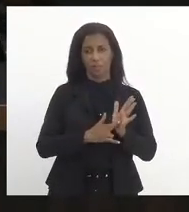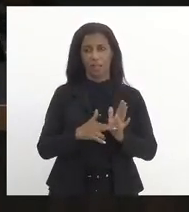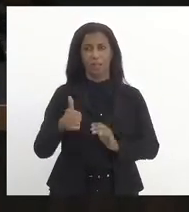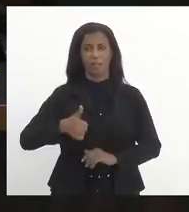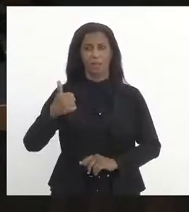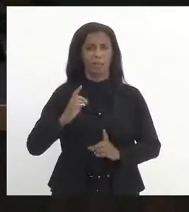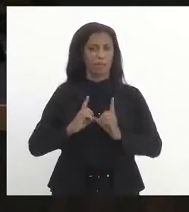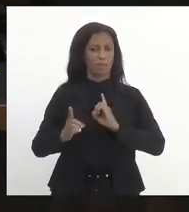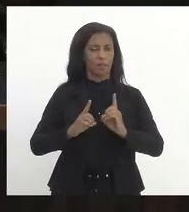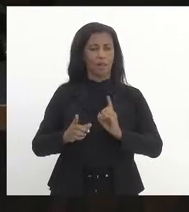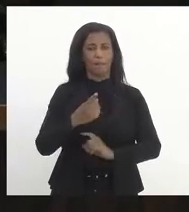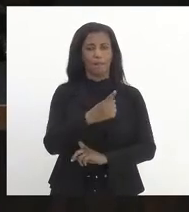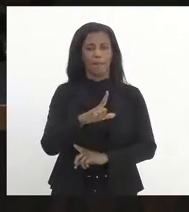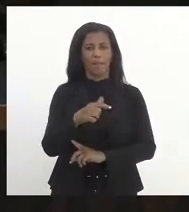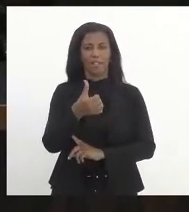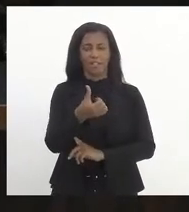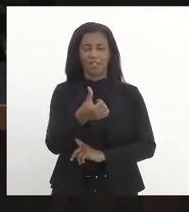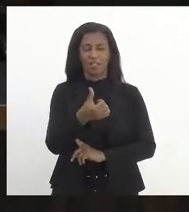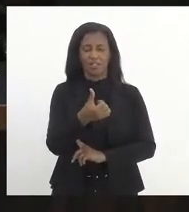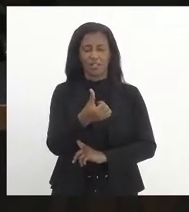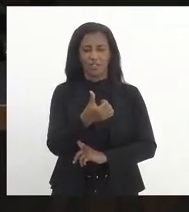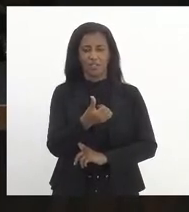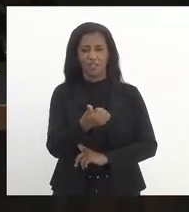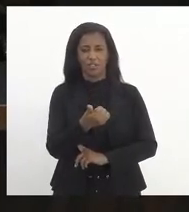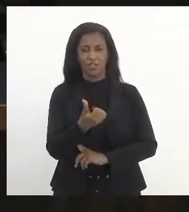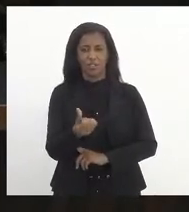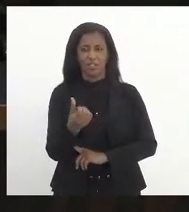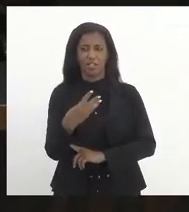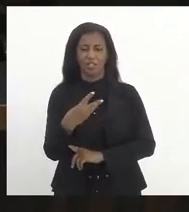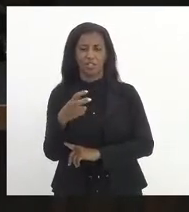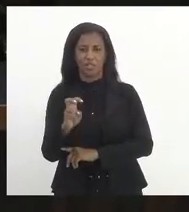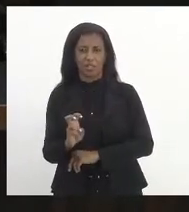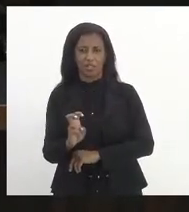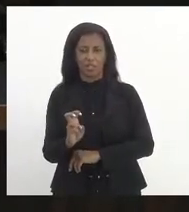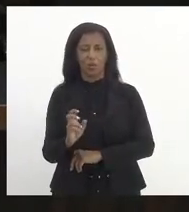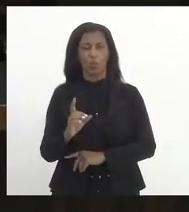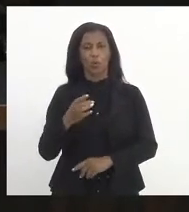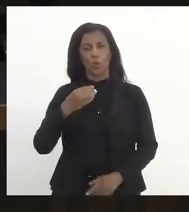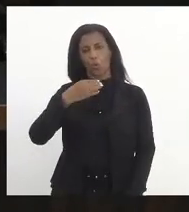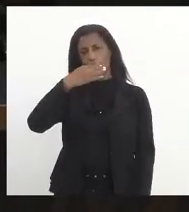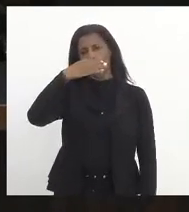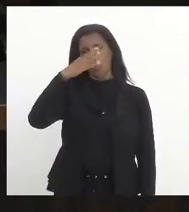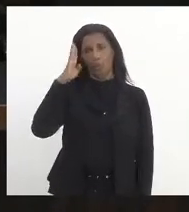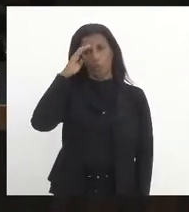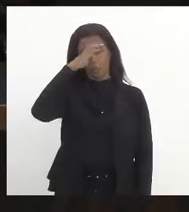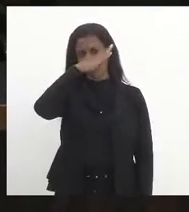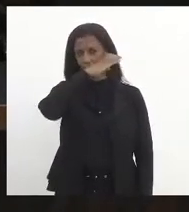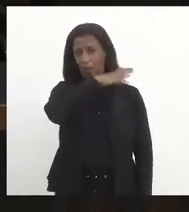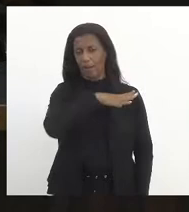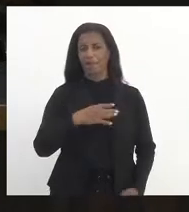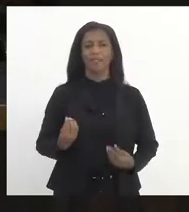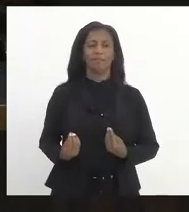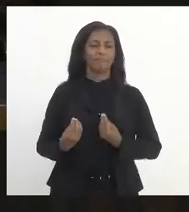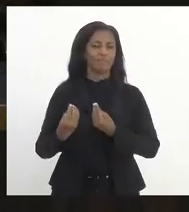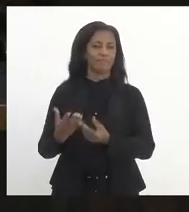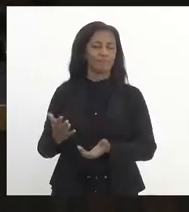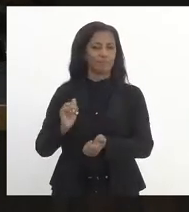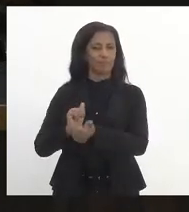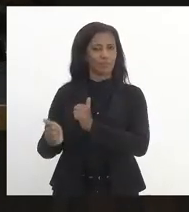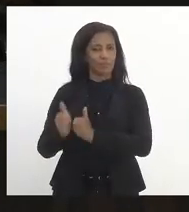discussão, projeto de lei 1635/19, de autoria do deputado Bruno Dauari, que considera de utilidade pública a Associação